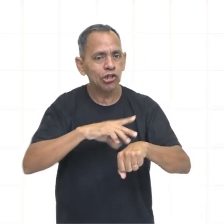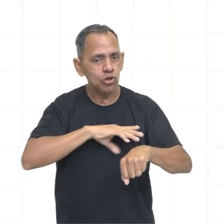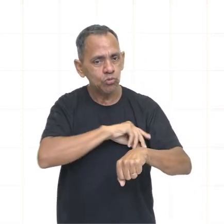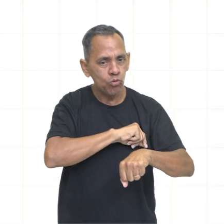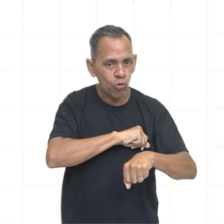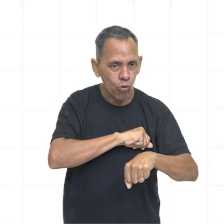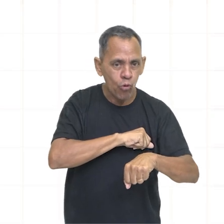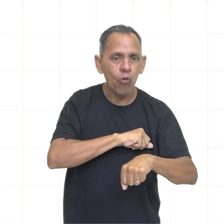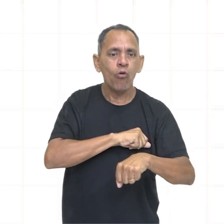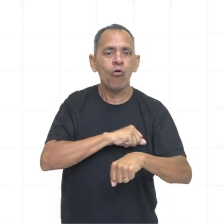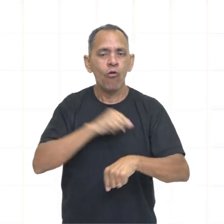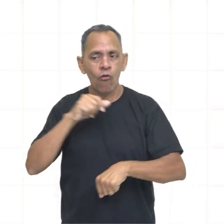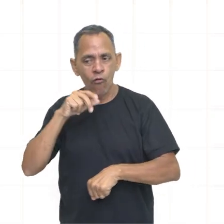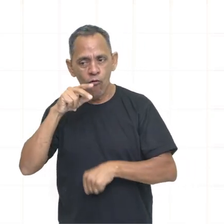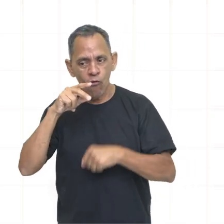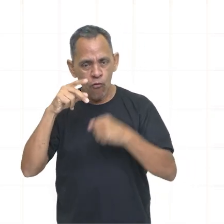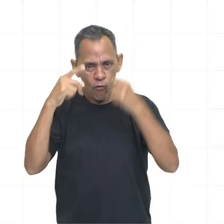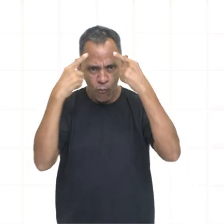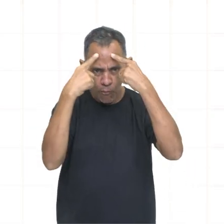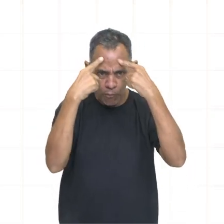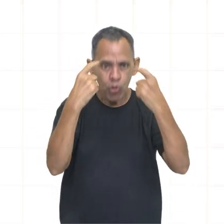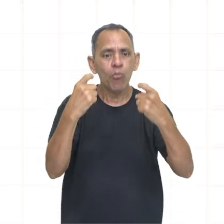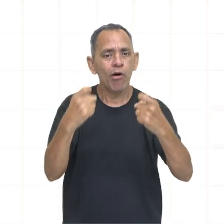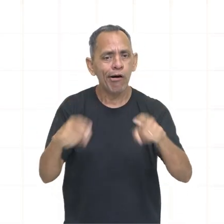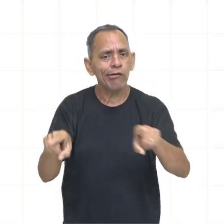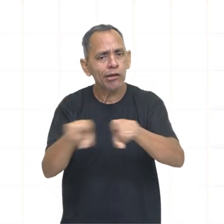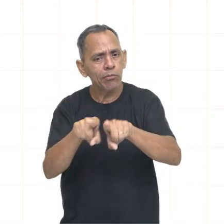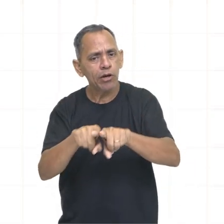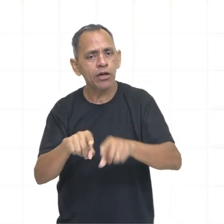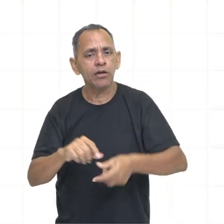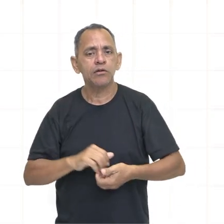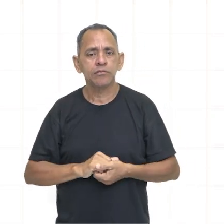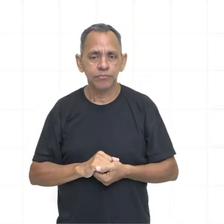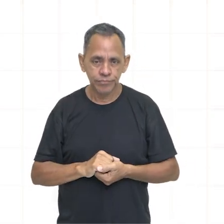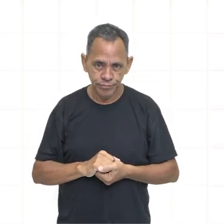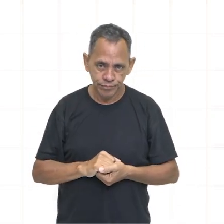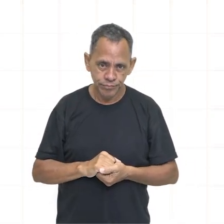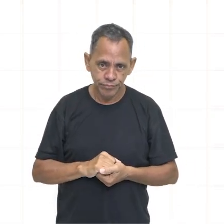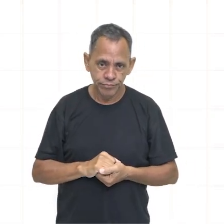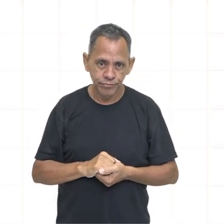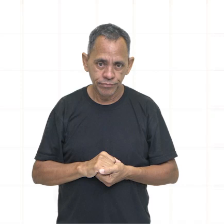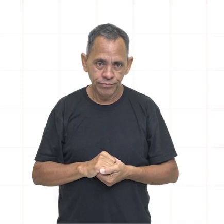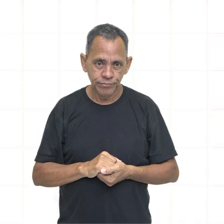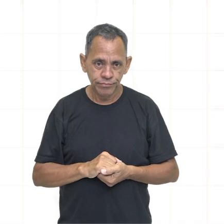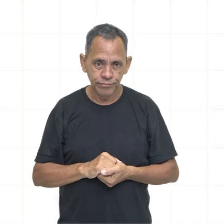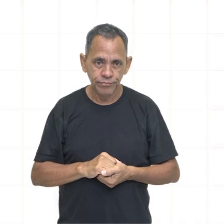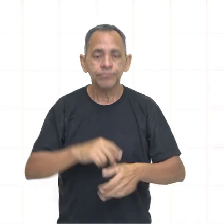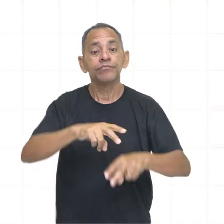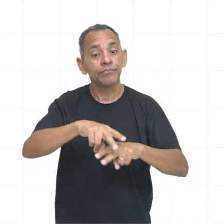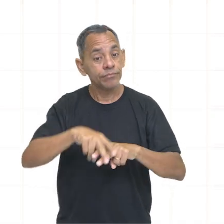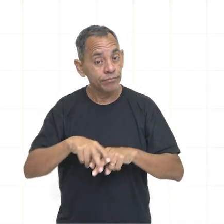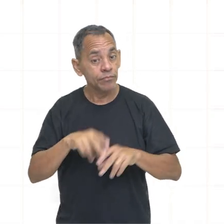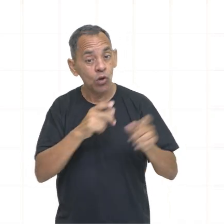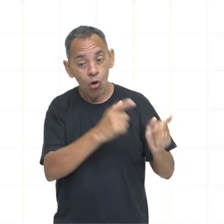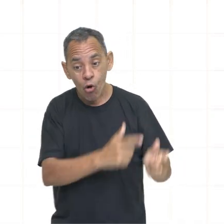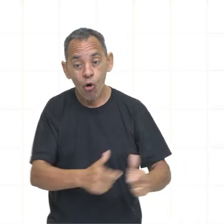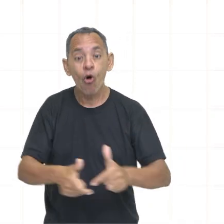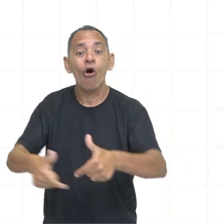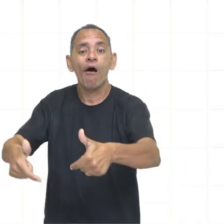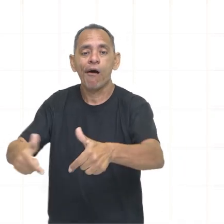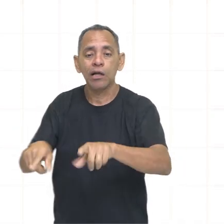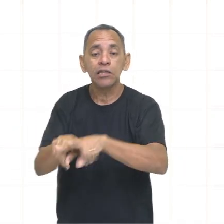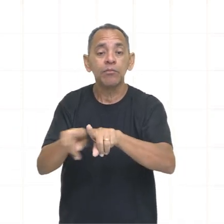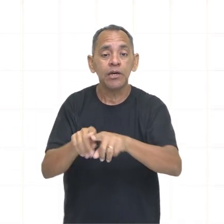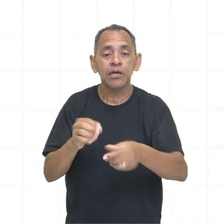busca pelo espaço vital, também é uma característica dessa ideologia nazista. Além disso, vamos observar também a